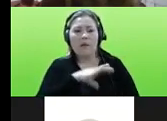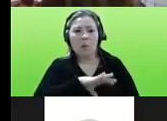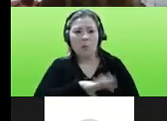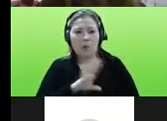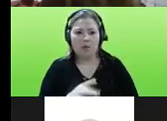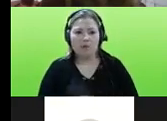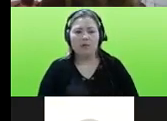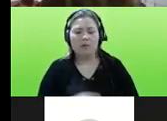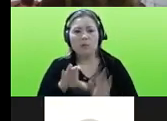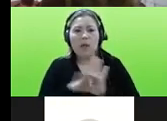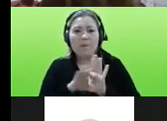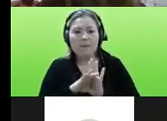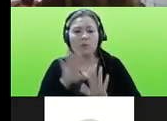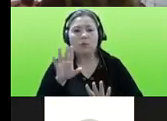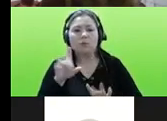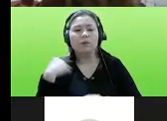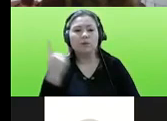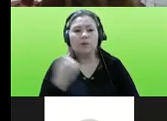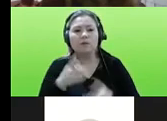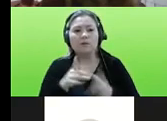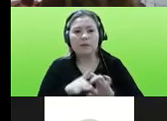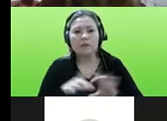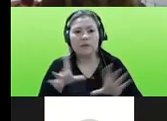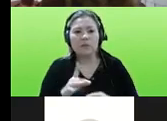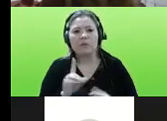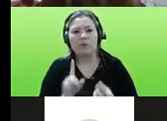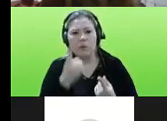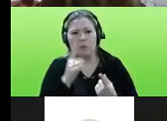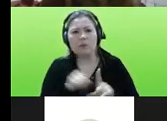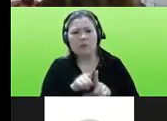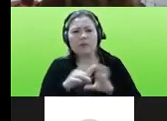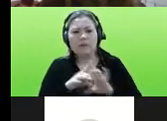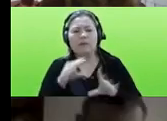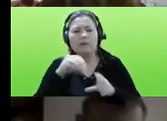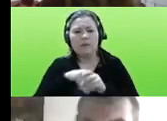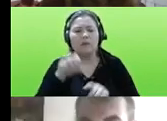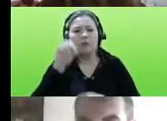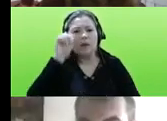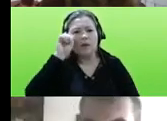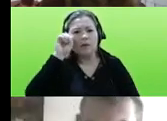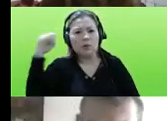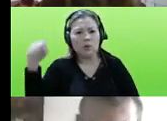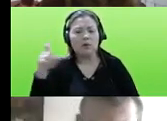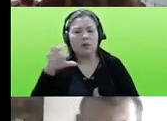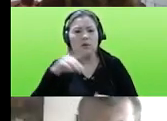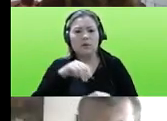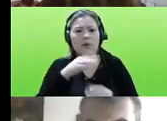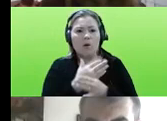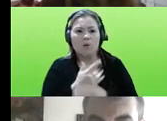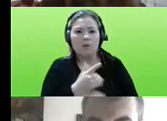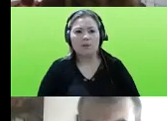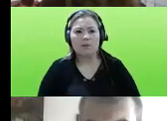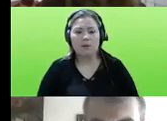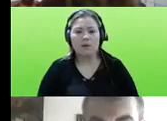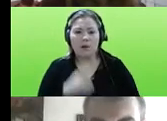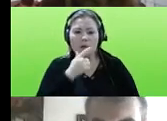os capítulos que eventualmente estão disponíveis. Um, pelo menos, também está nas Sociologias da URGS. Tá? Então,